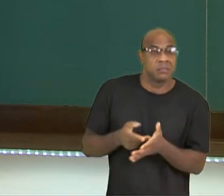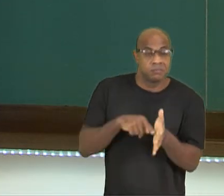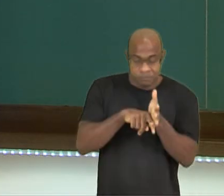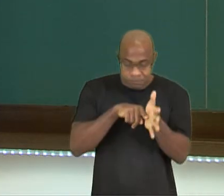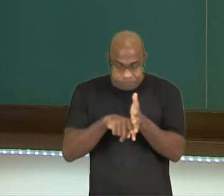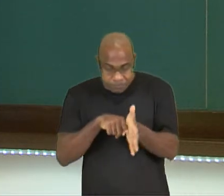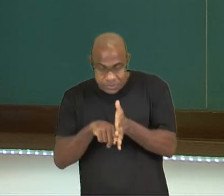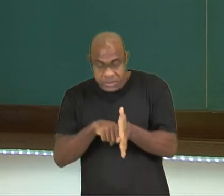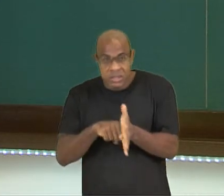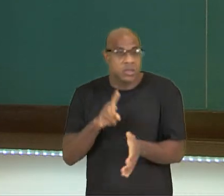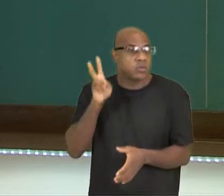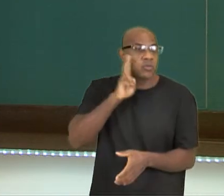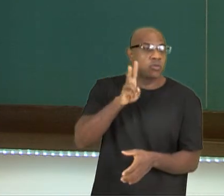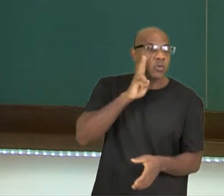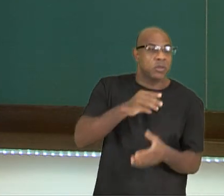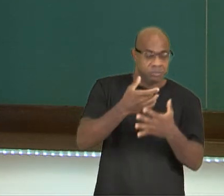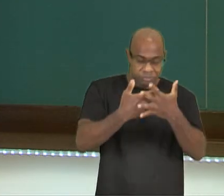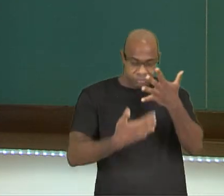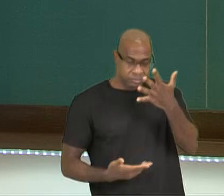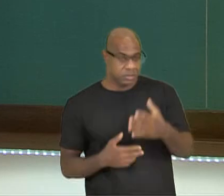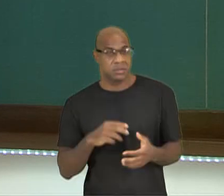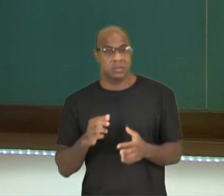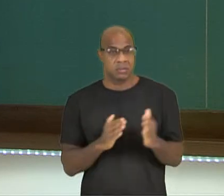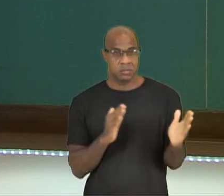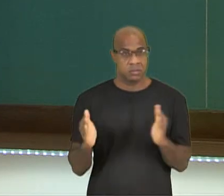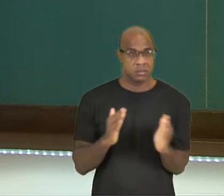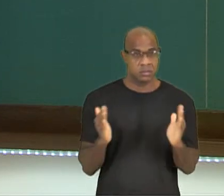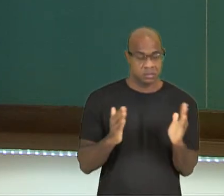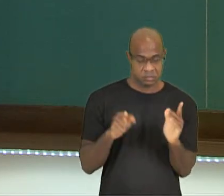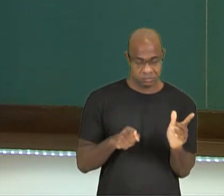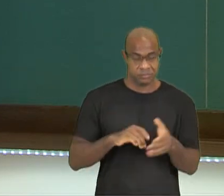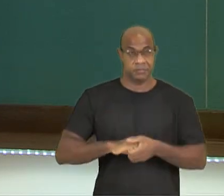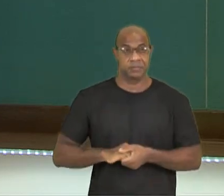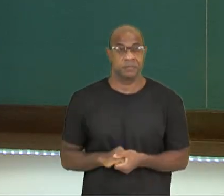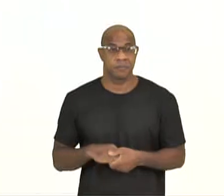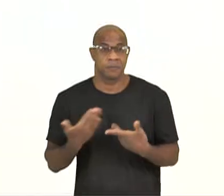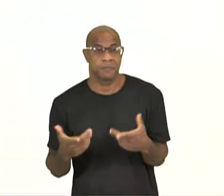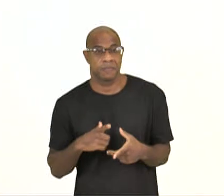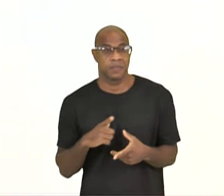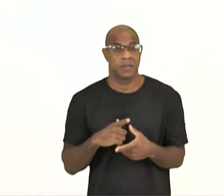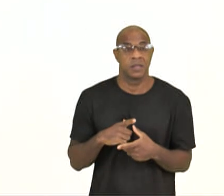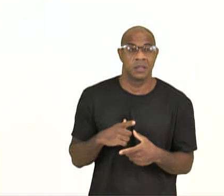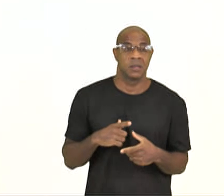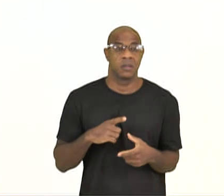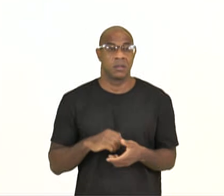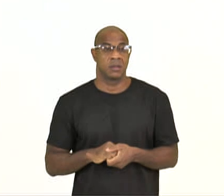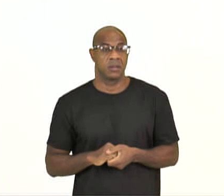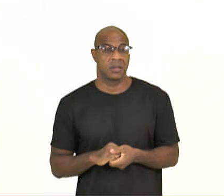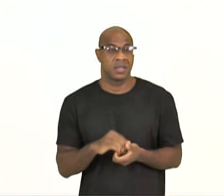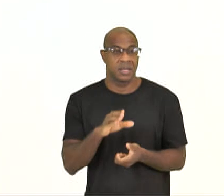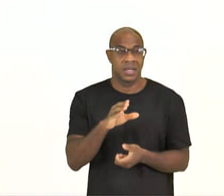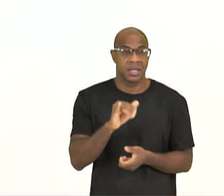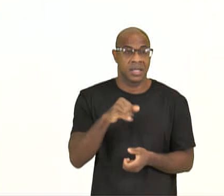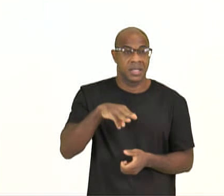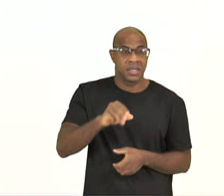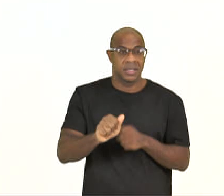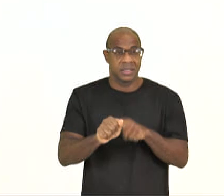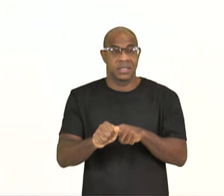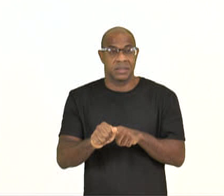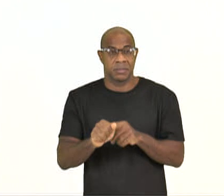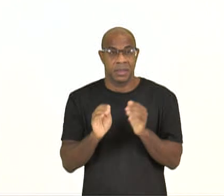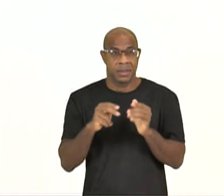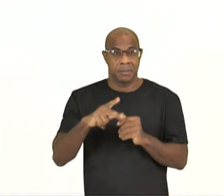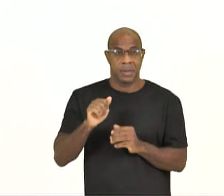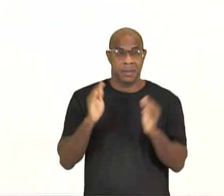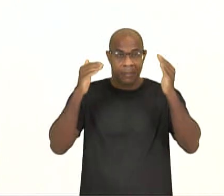a briga histórica que deu no Renascimento. Foi a grande cisma do Ocidente, que é uma grande briga. A cisma papal foi uma crise